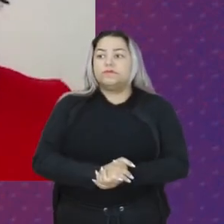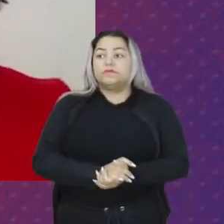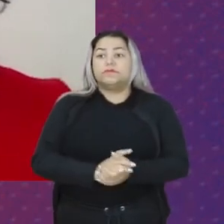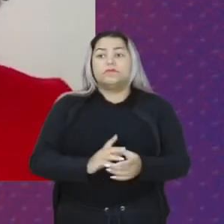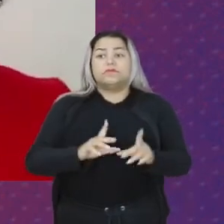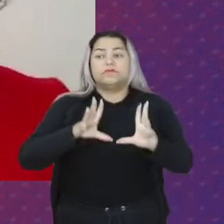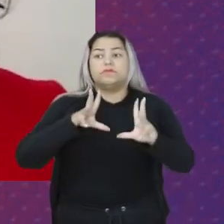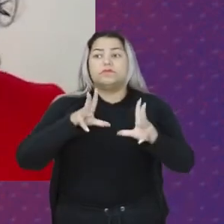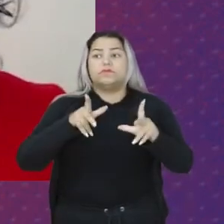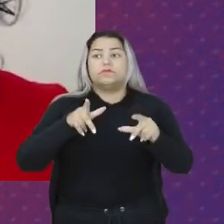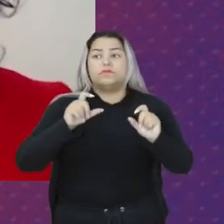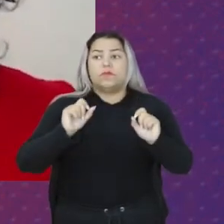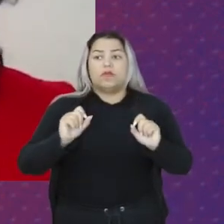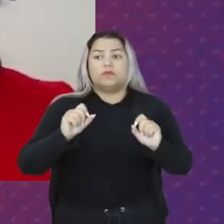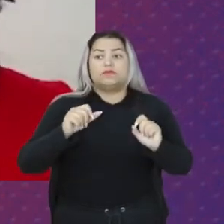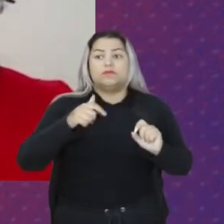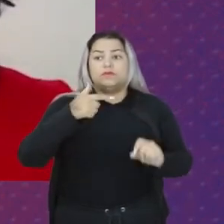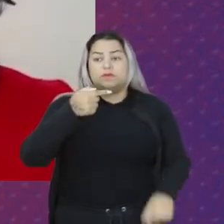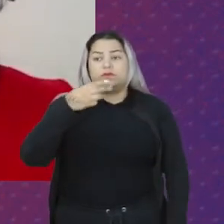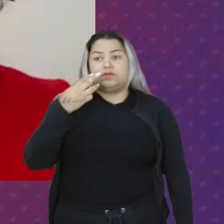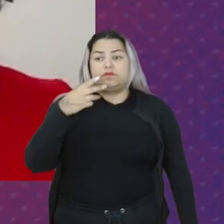totalizando